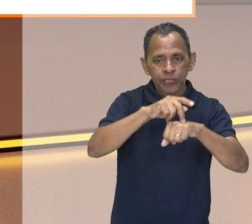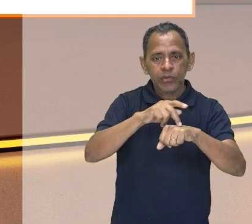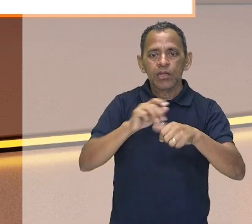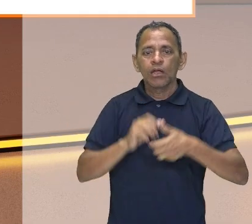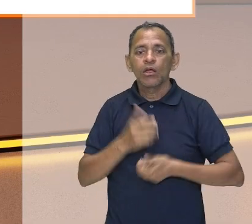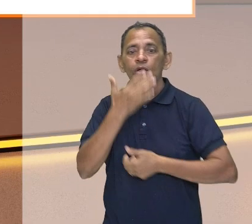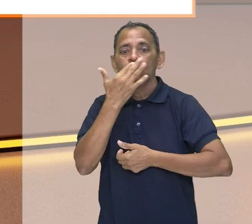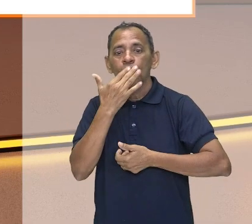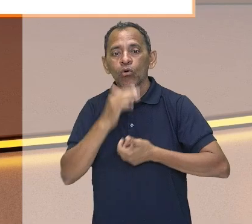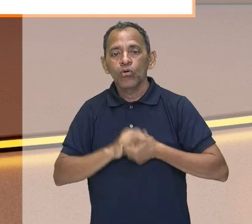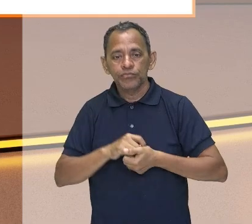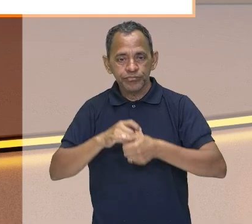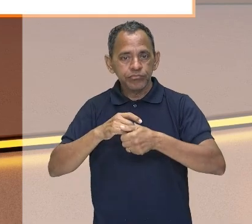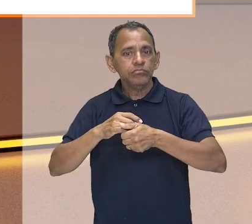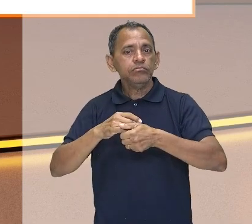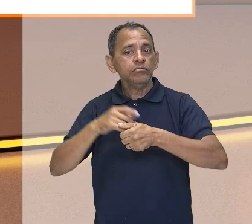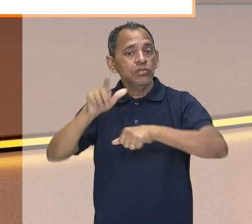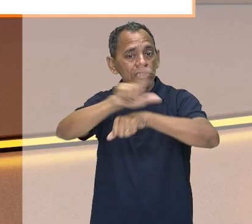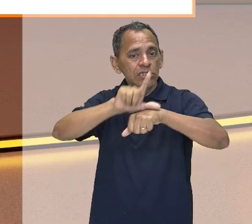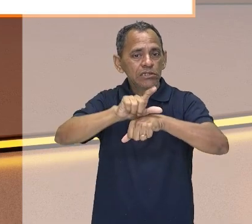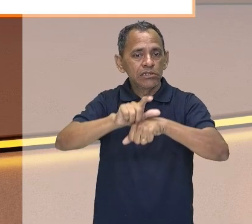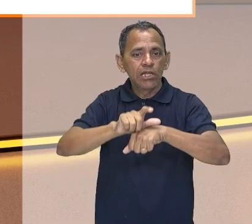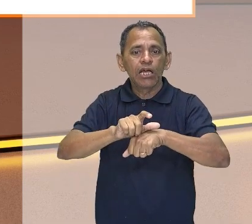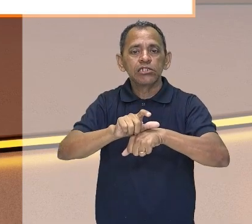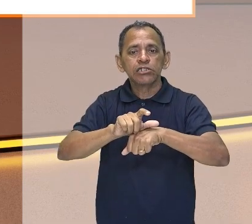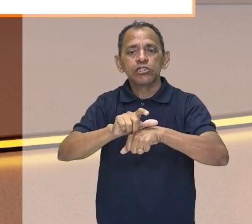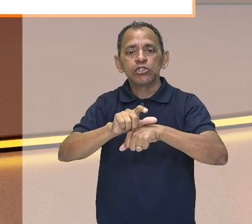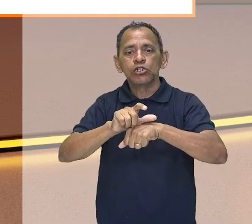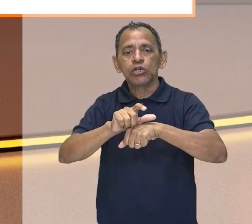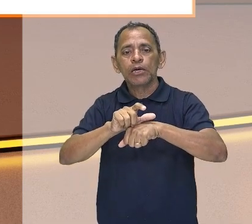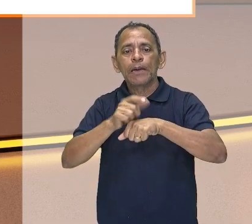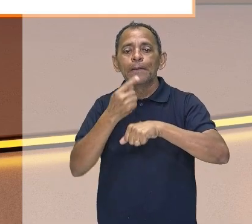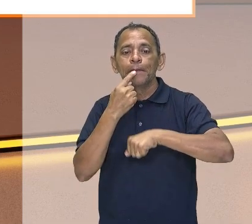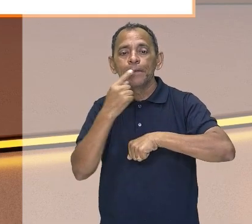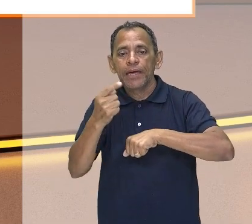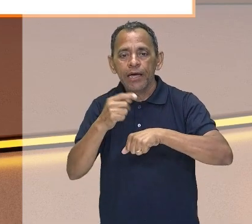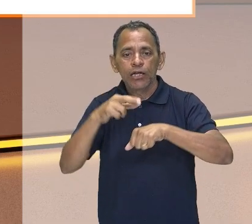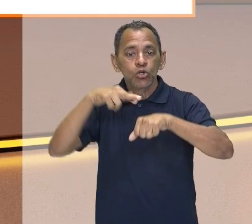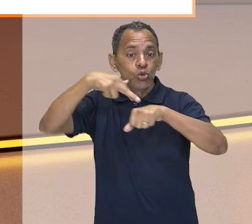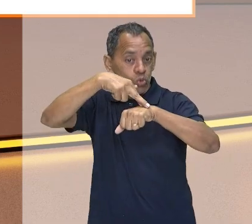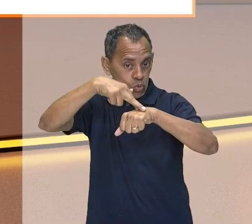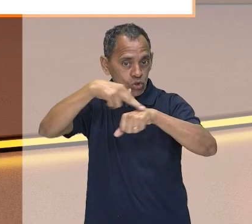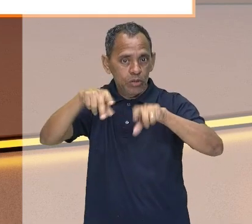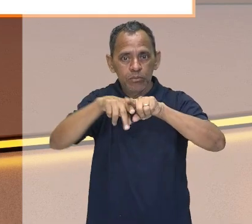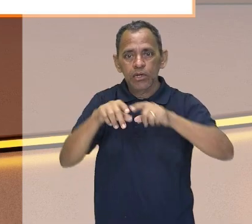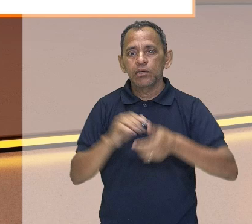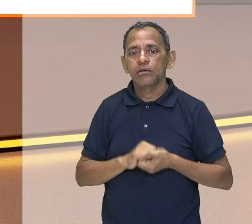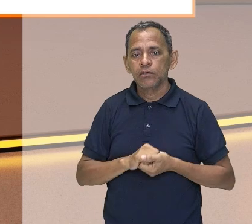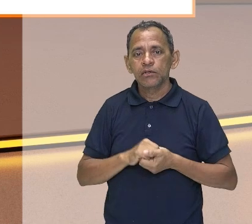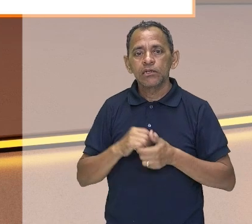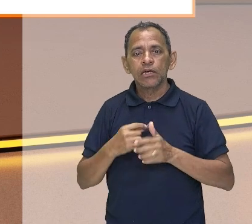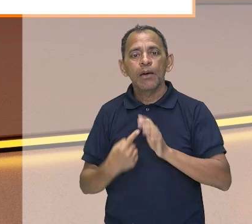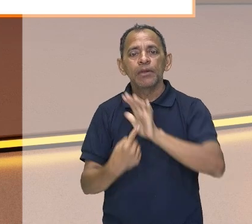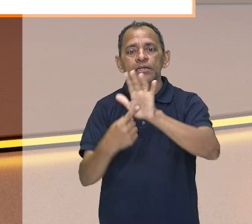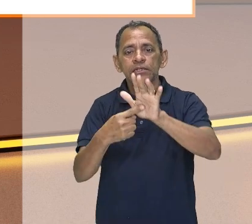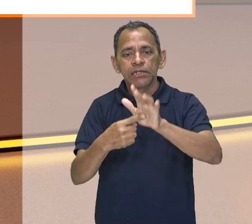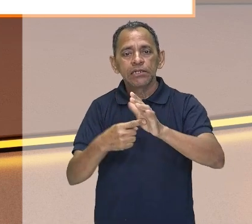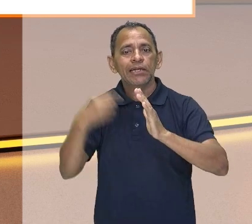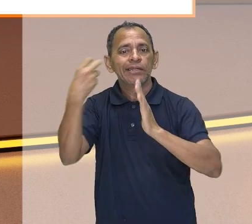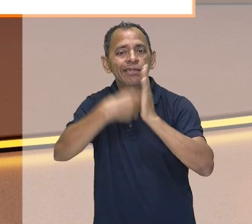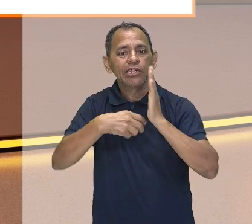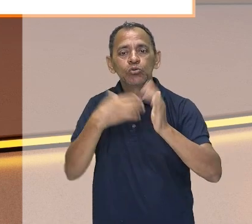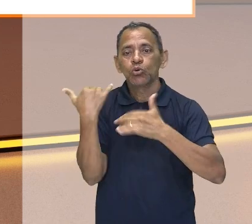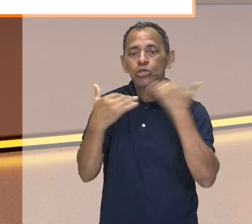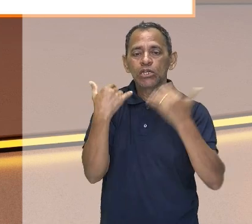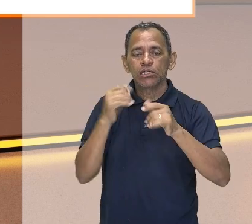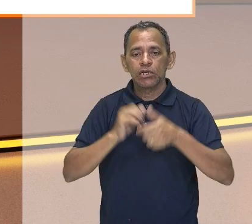nesse tom de lilás, quase roxo, apresentam ali mais de 12% de taxa bruta de